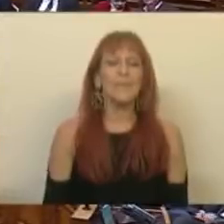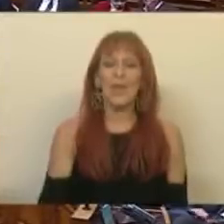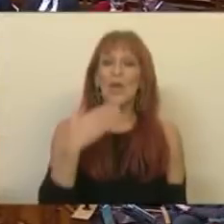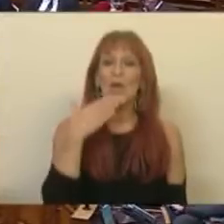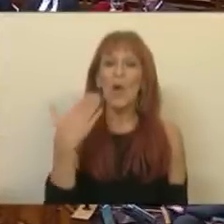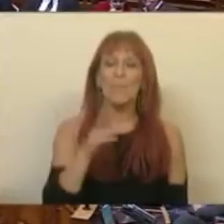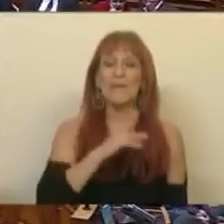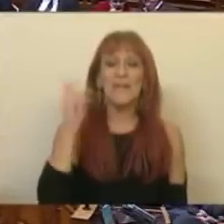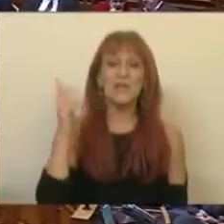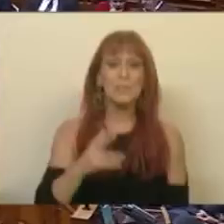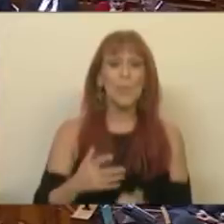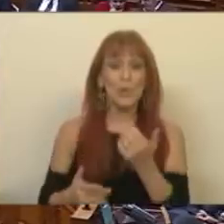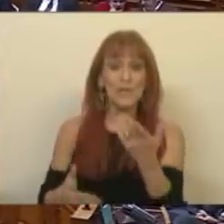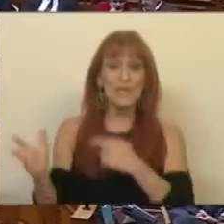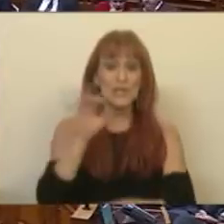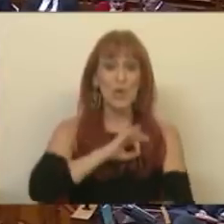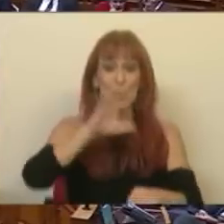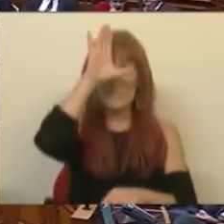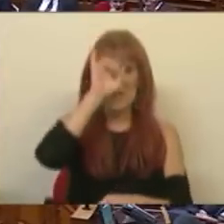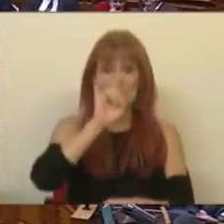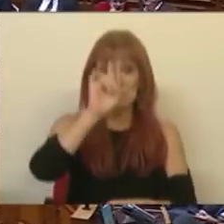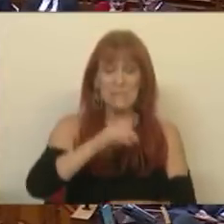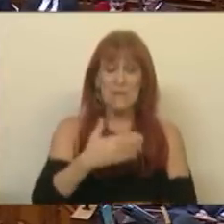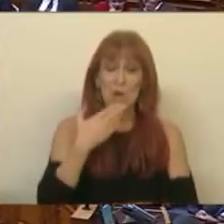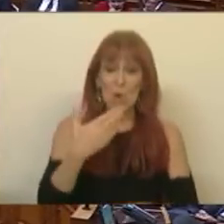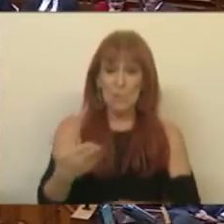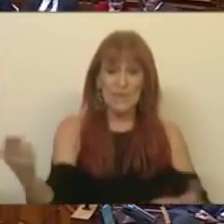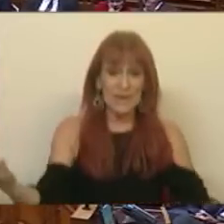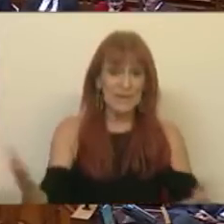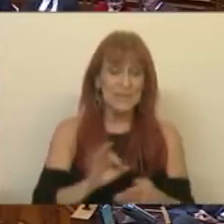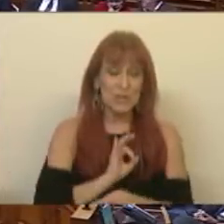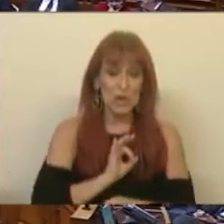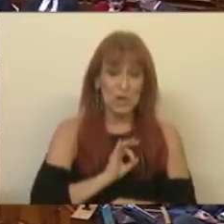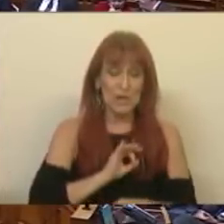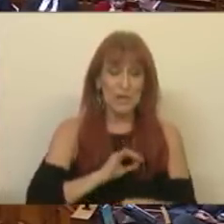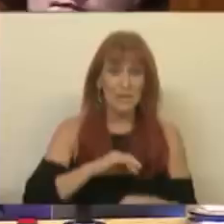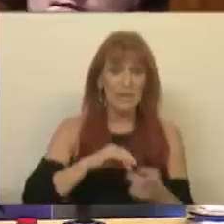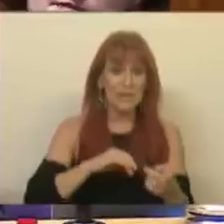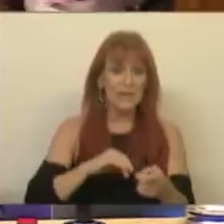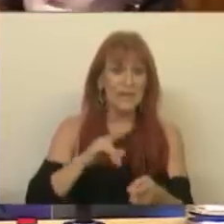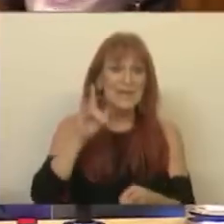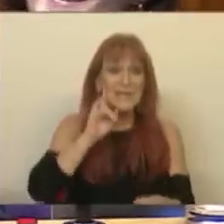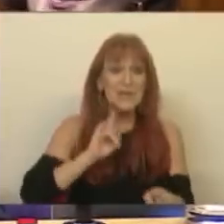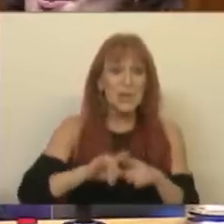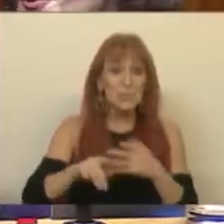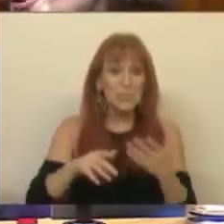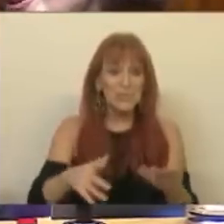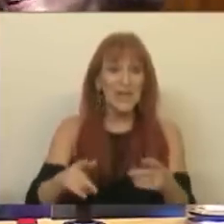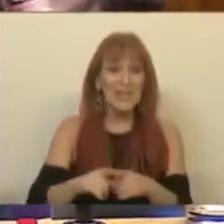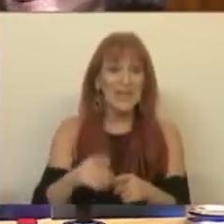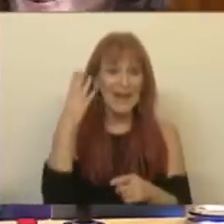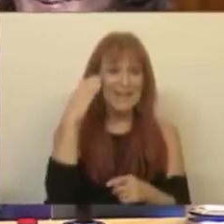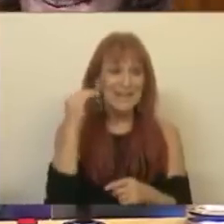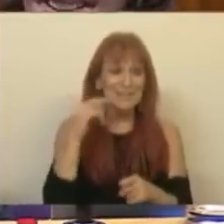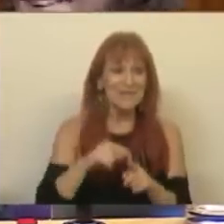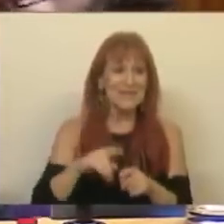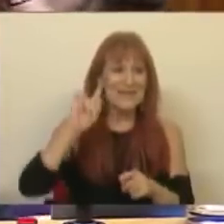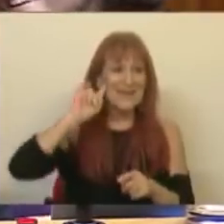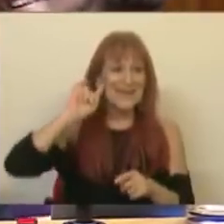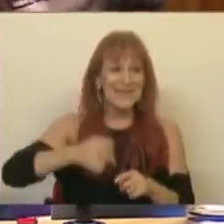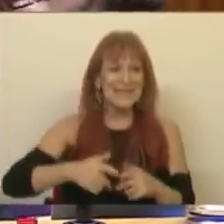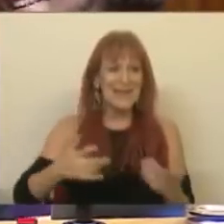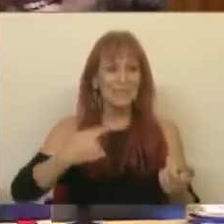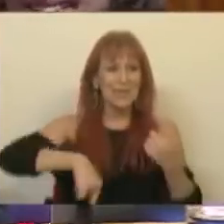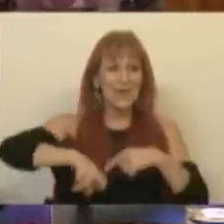Muito Obrigado por responder tem a palavra o seu plano misto Muito obrigado senhor obrigado senhor Deputado Catarina Martins Como sabe